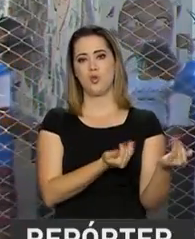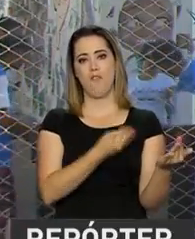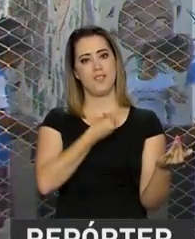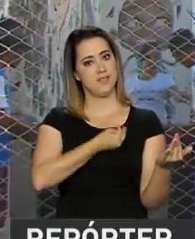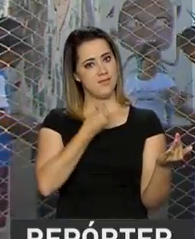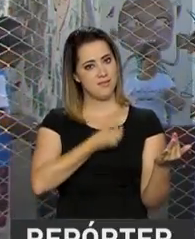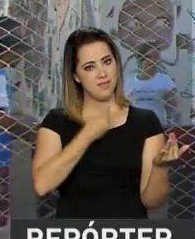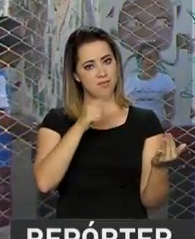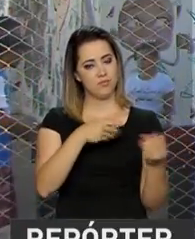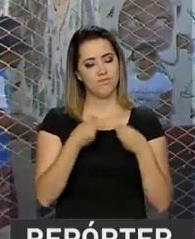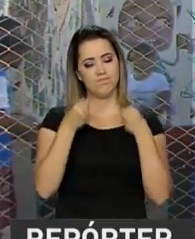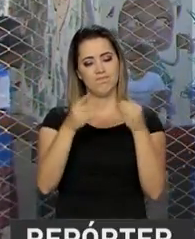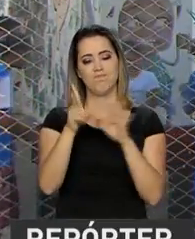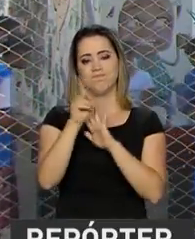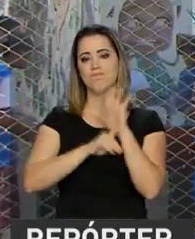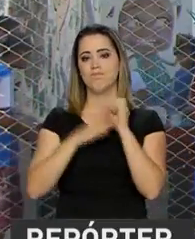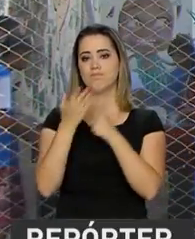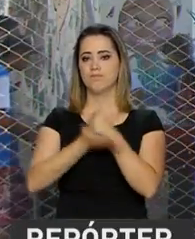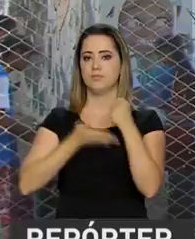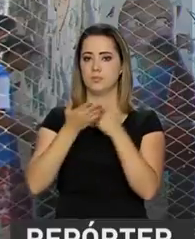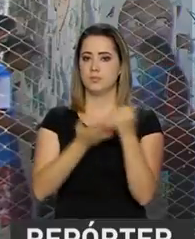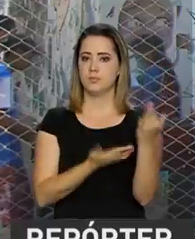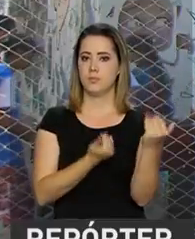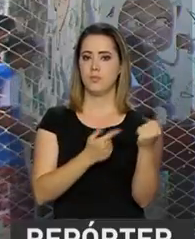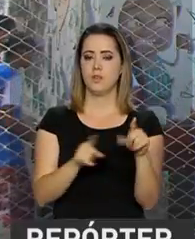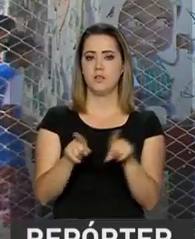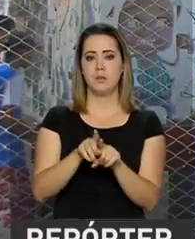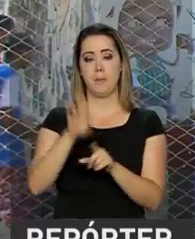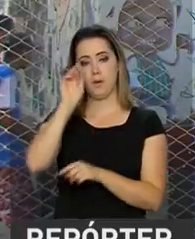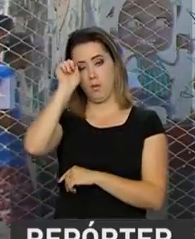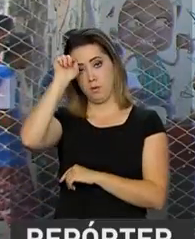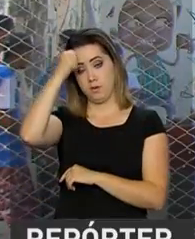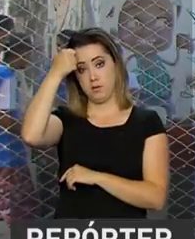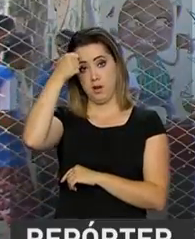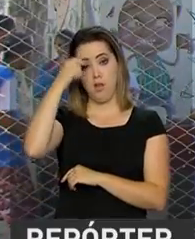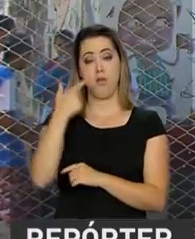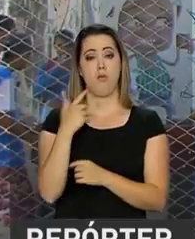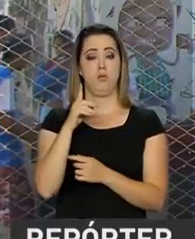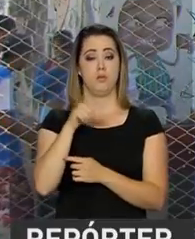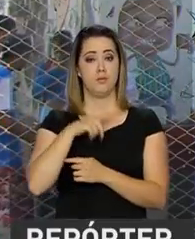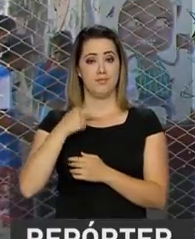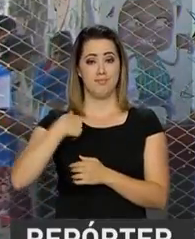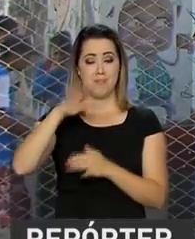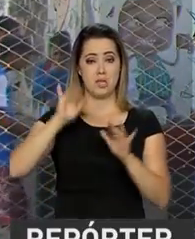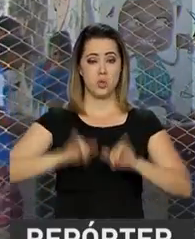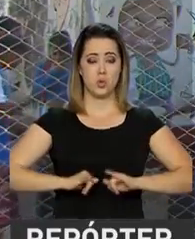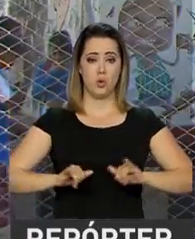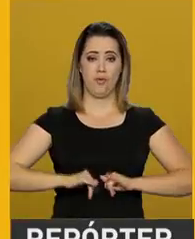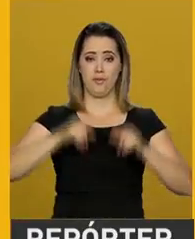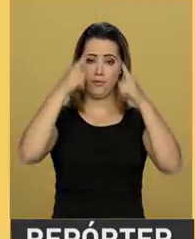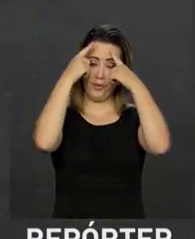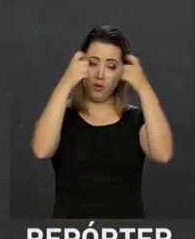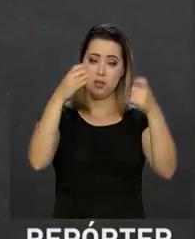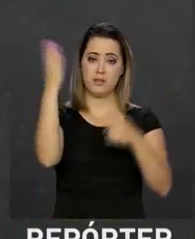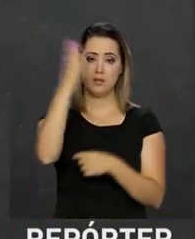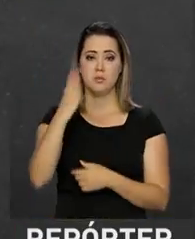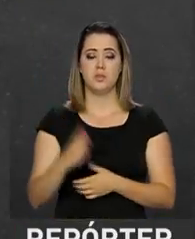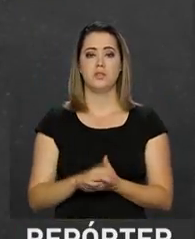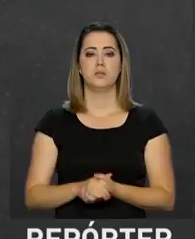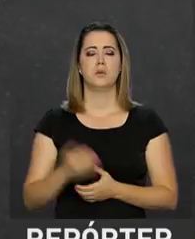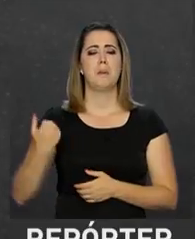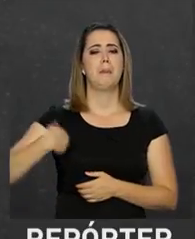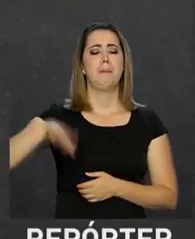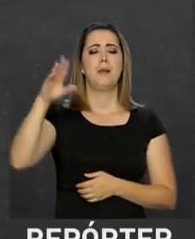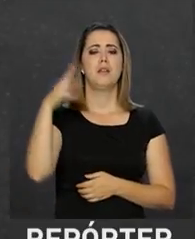garantir direitos básicos aos jovens, sobretudo aos negros, maiores vítimas da violência no Brasil. Mais de